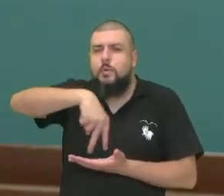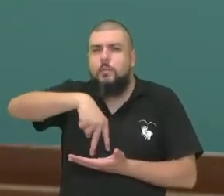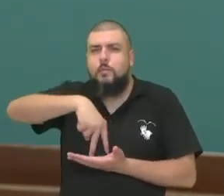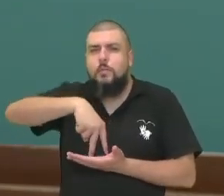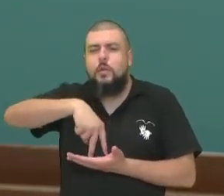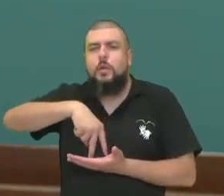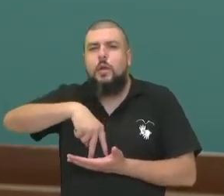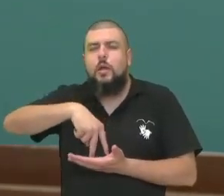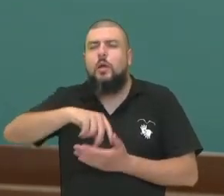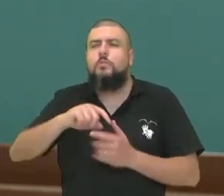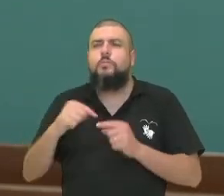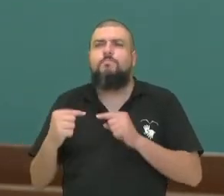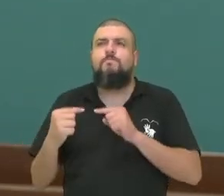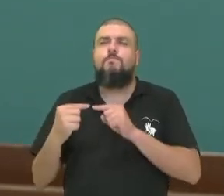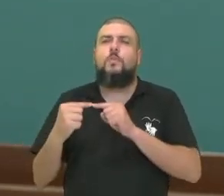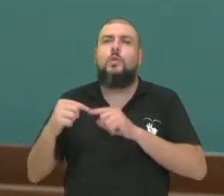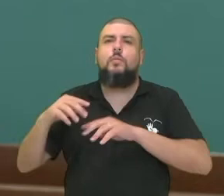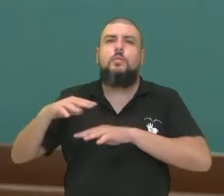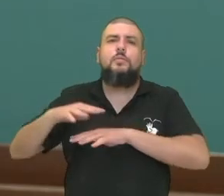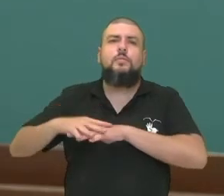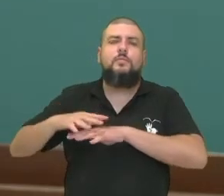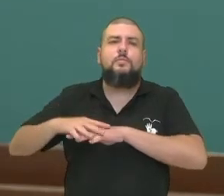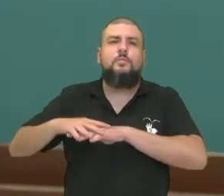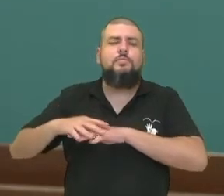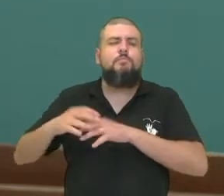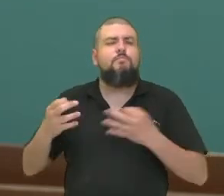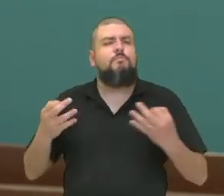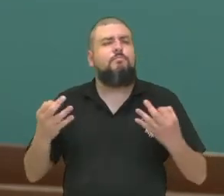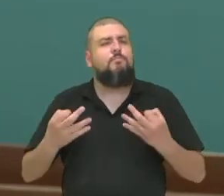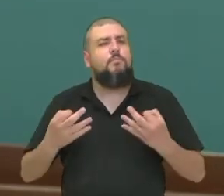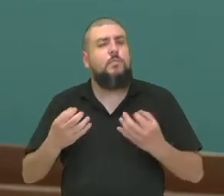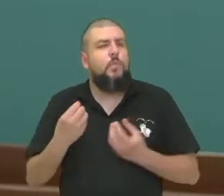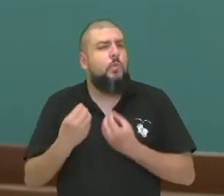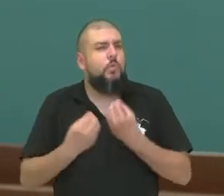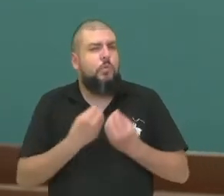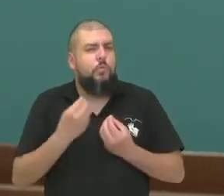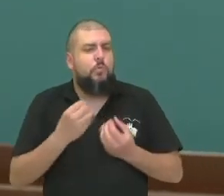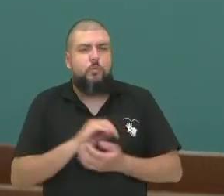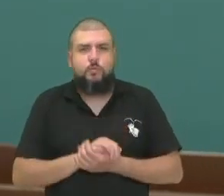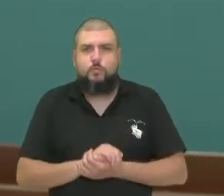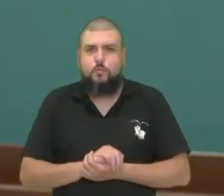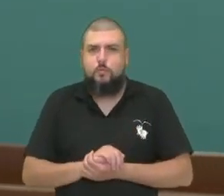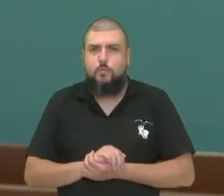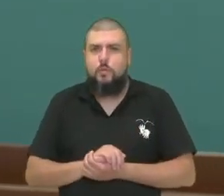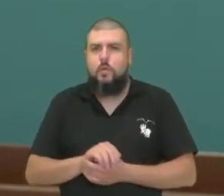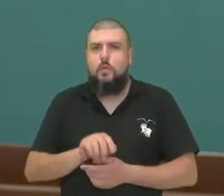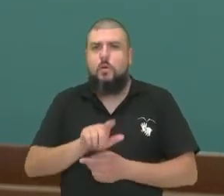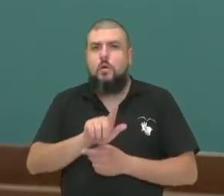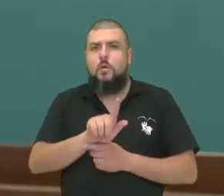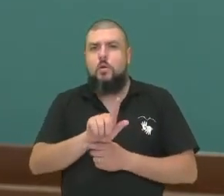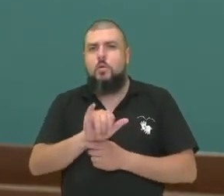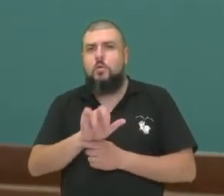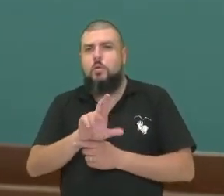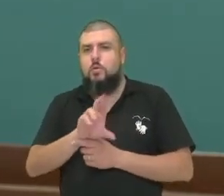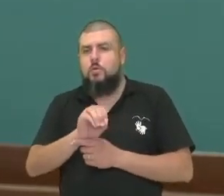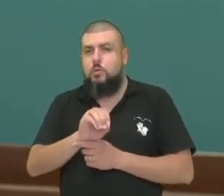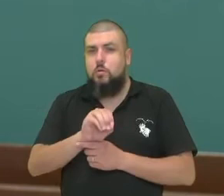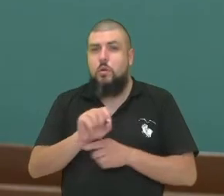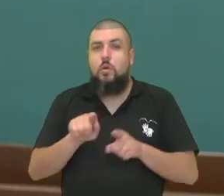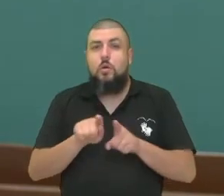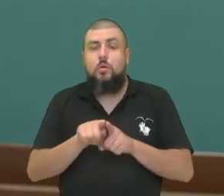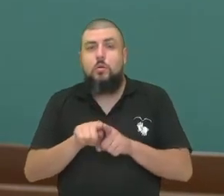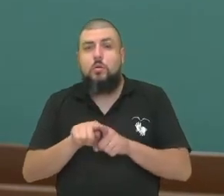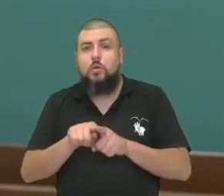com alguns são é ver como que nós podemos fazer isso olha só um giro né uma abertura e uma inclinação